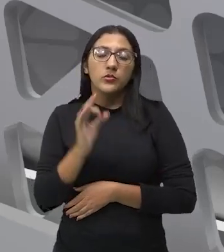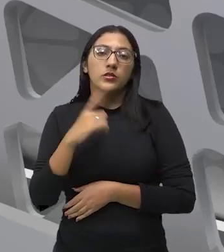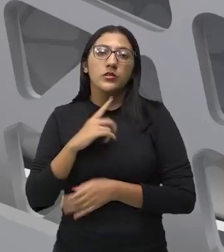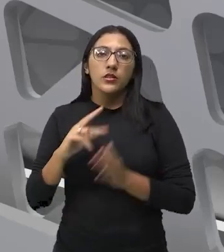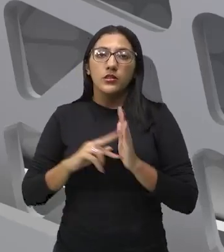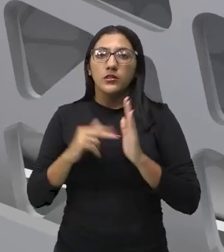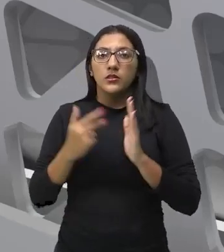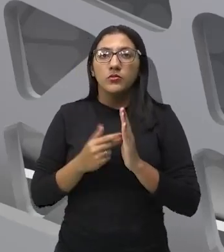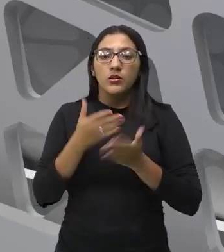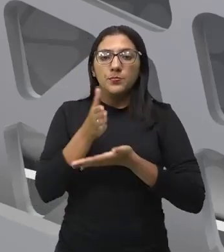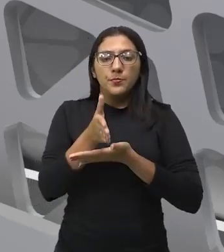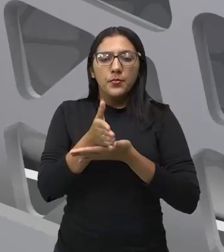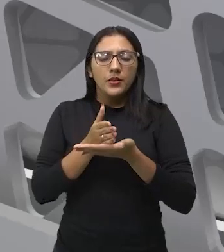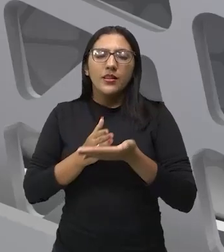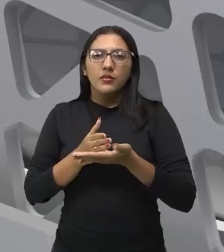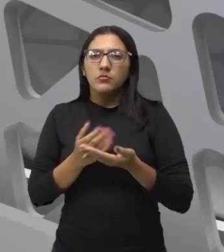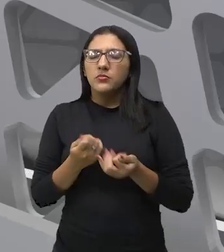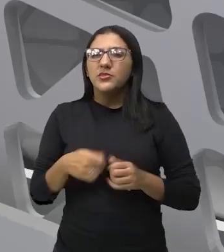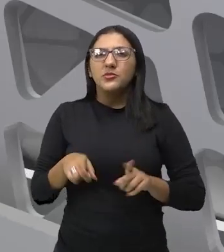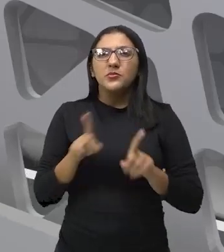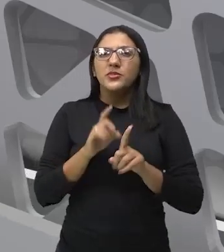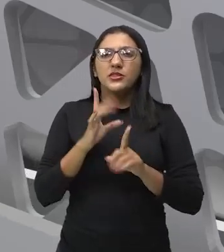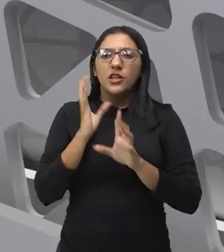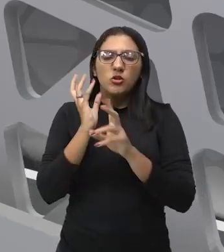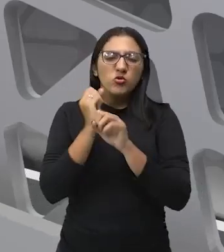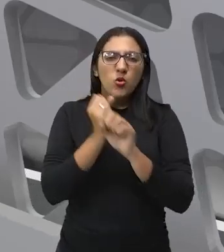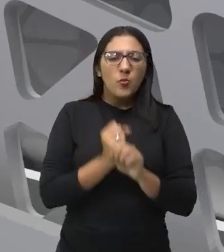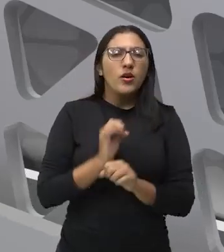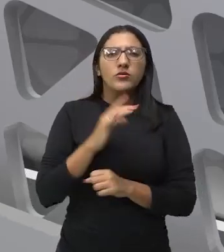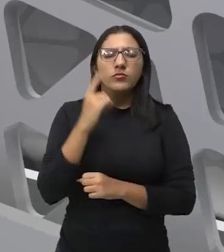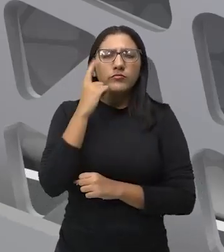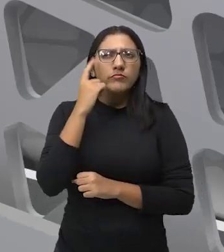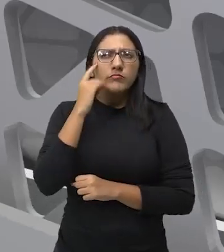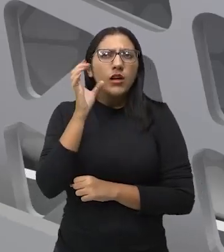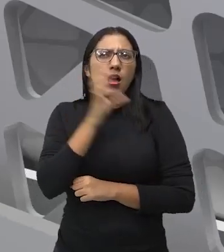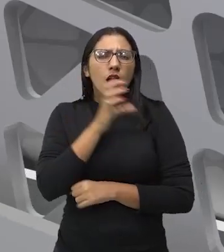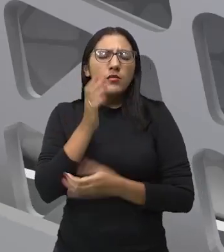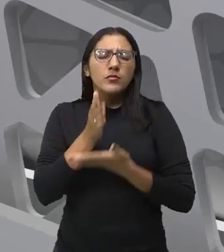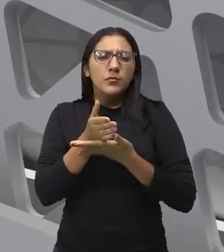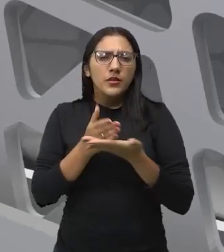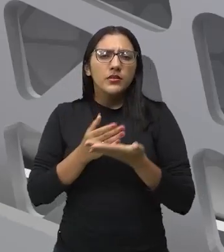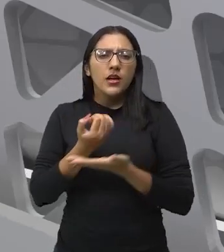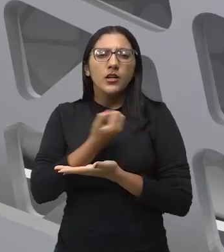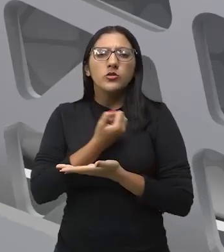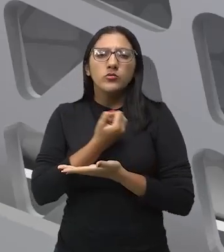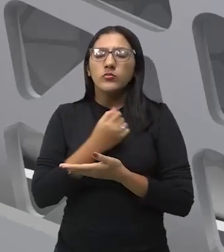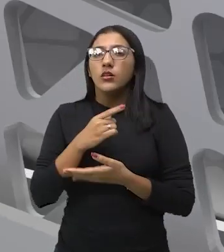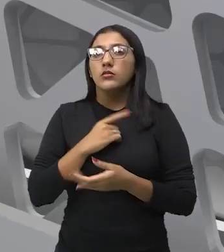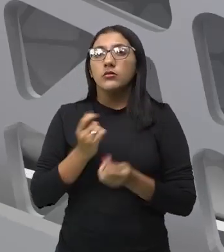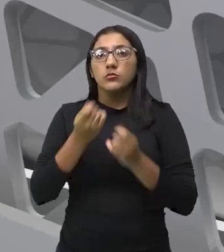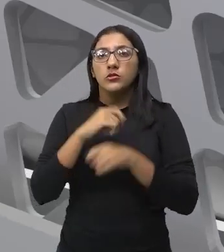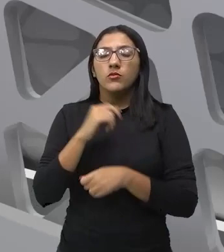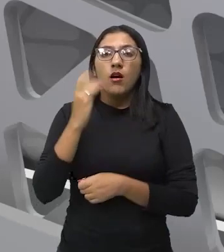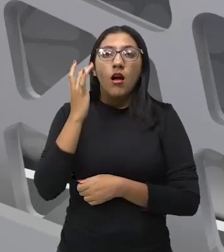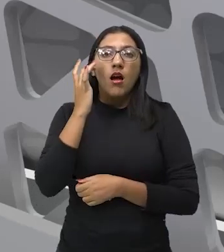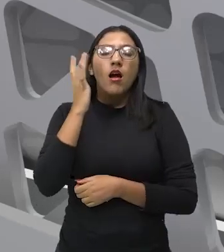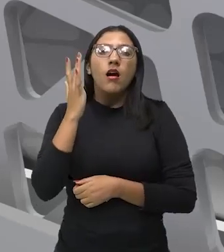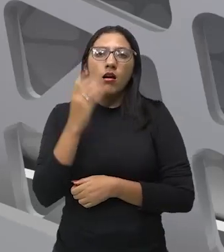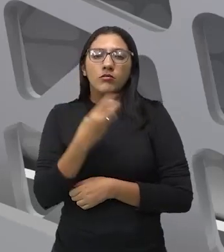do todo. E aí não precisava nem fazer cálculo, tá bom? Podia fazer mental, cálculo mental, e você também ia dar de saber que a resposta